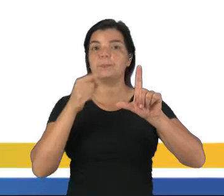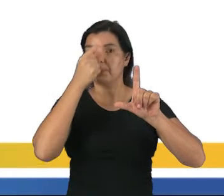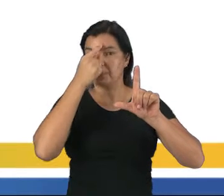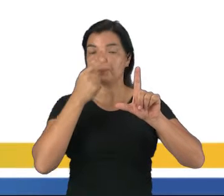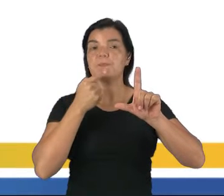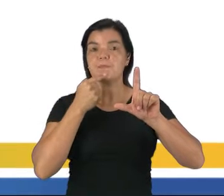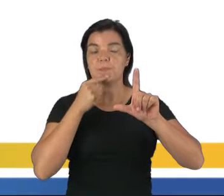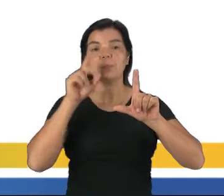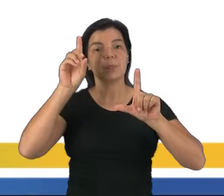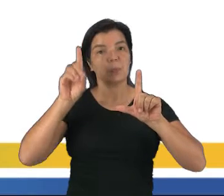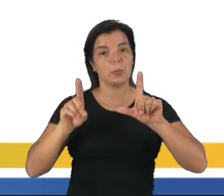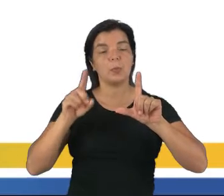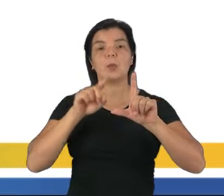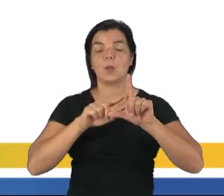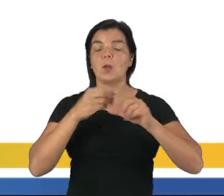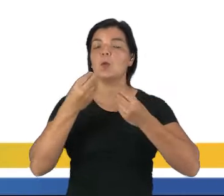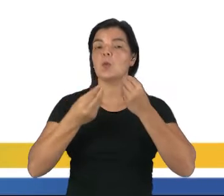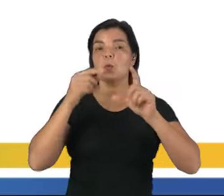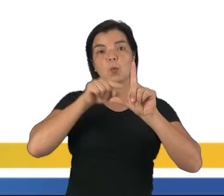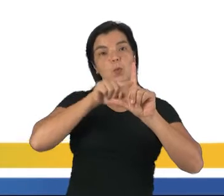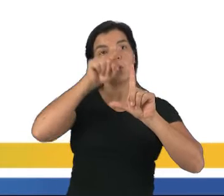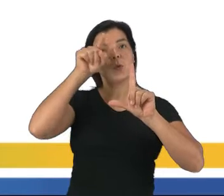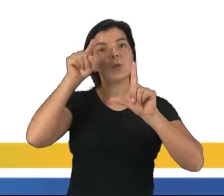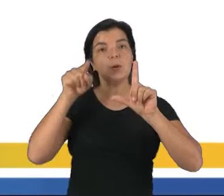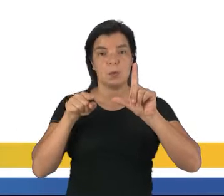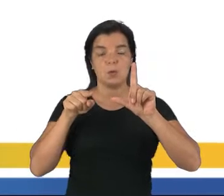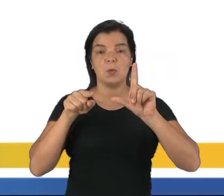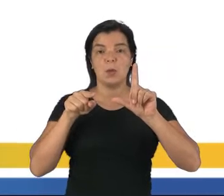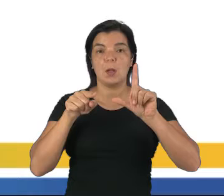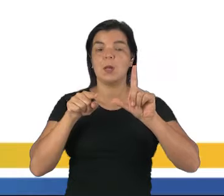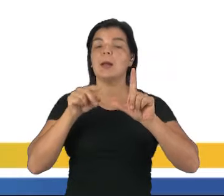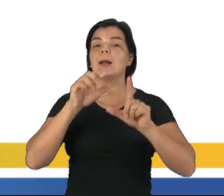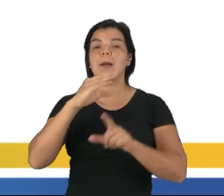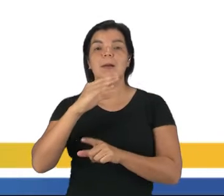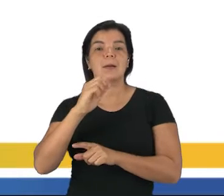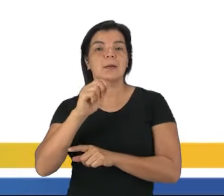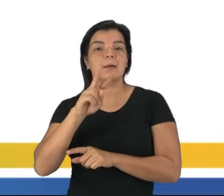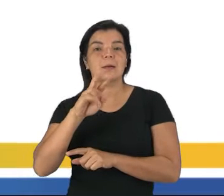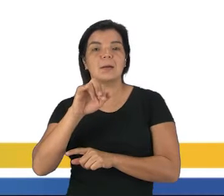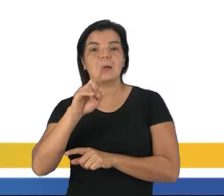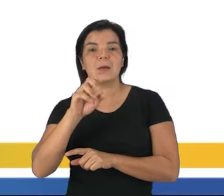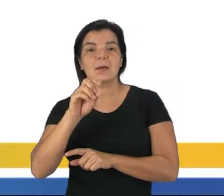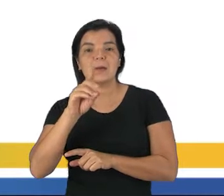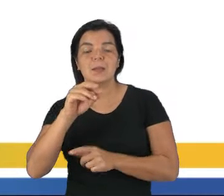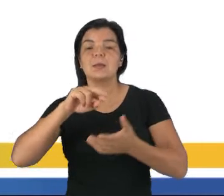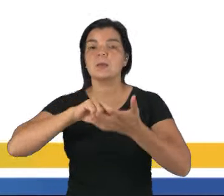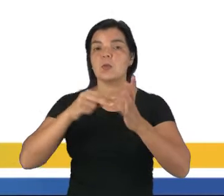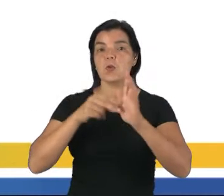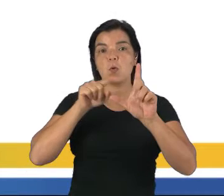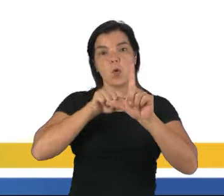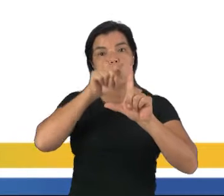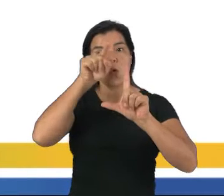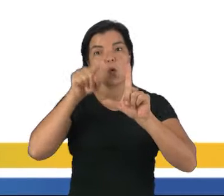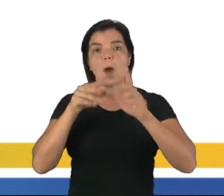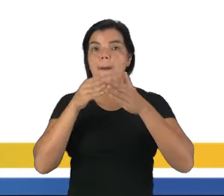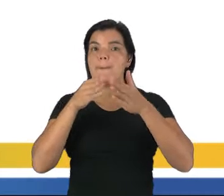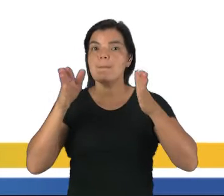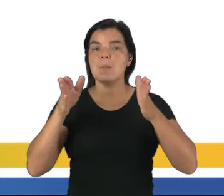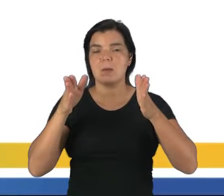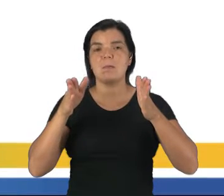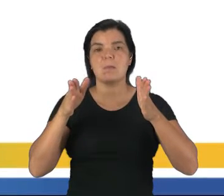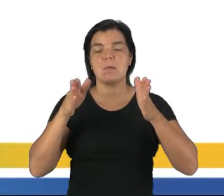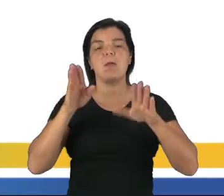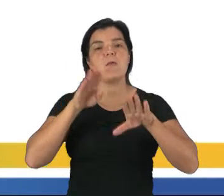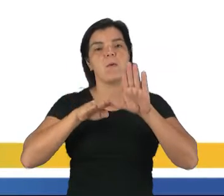à direita. Então, quando falar de concavidade, na verdade eu estou falando da abertura dela. Pode ter tanto a concavidade para cima quanto para baixo, certo?